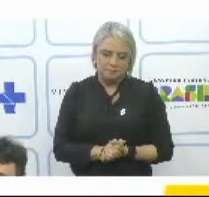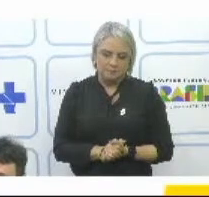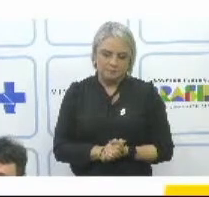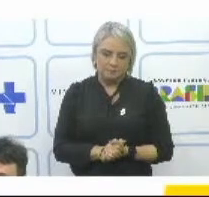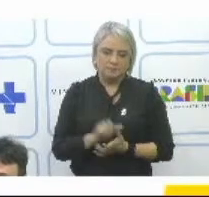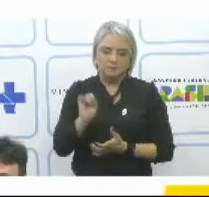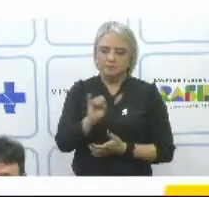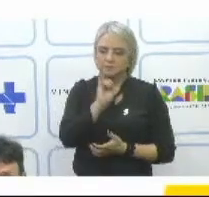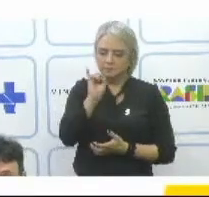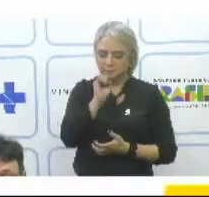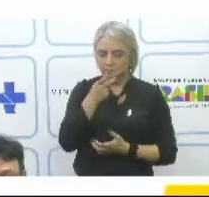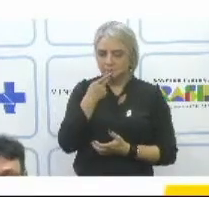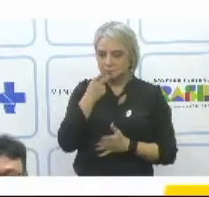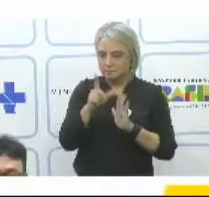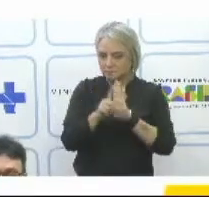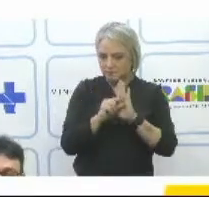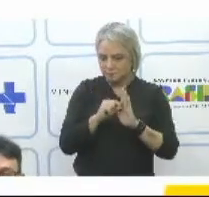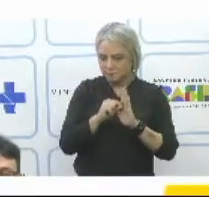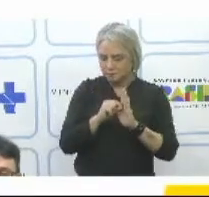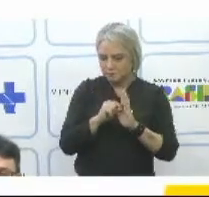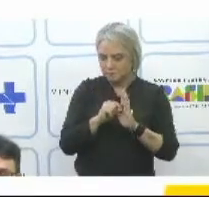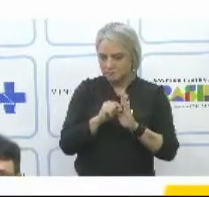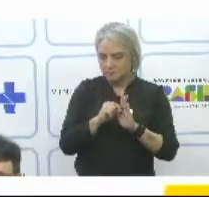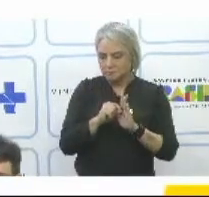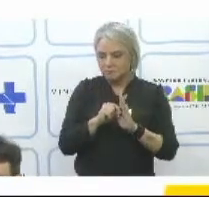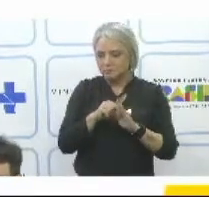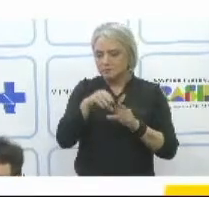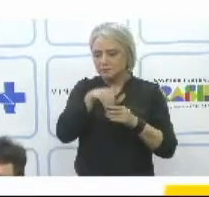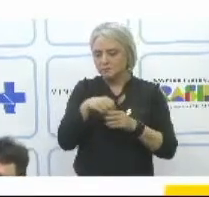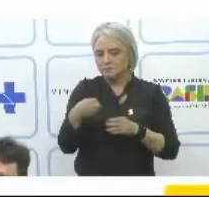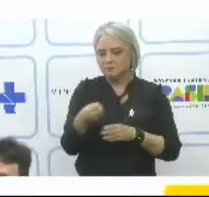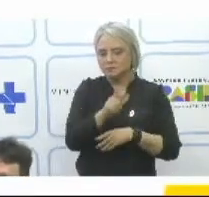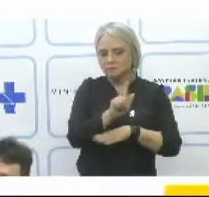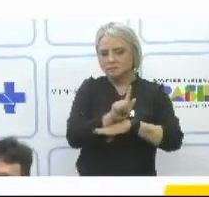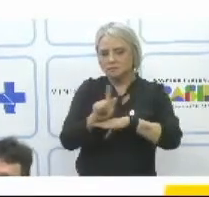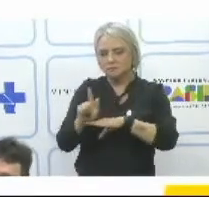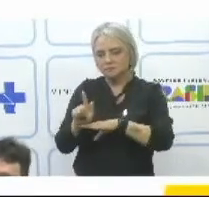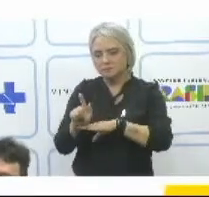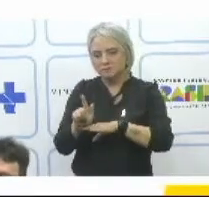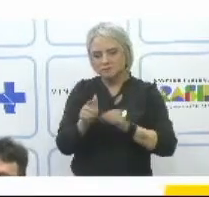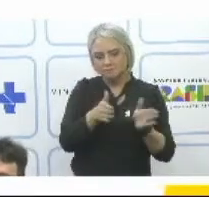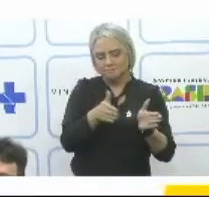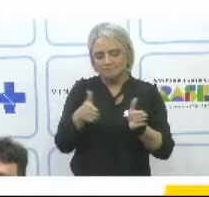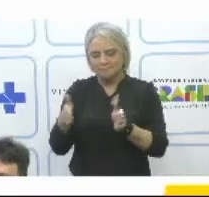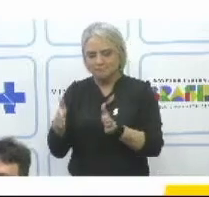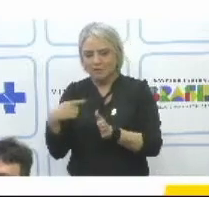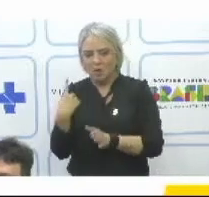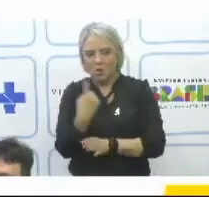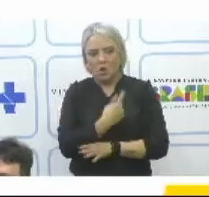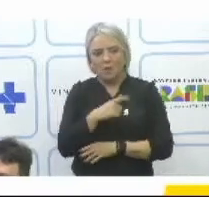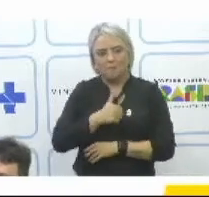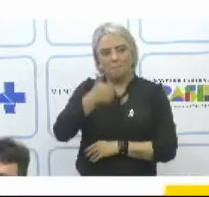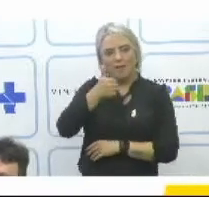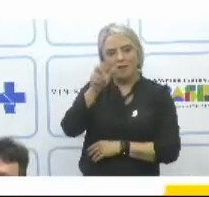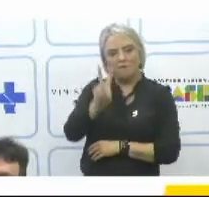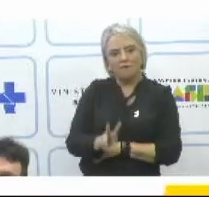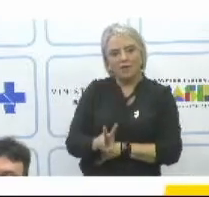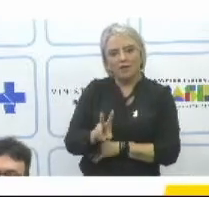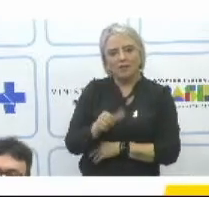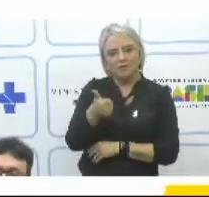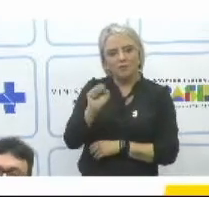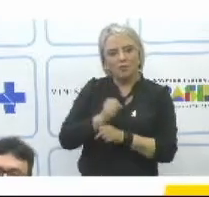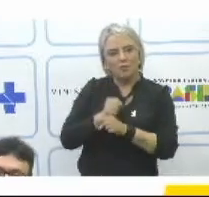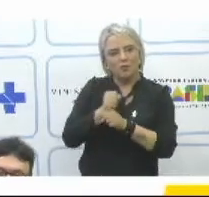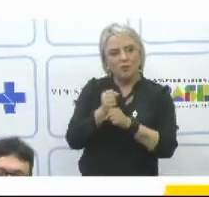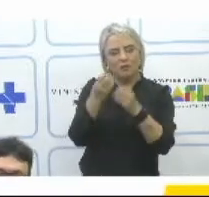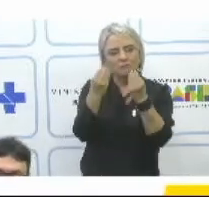É importante dizer que dentro dessa nova gestão, a gente tem, pela primeira vez em 18 anos,